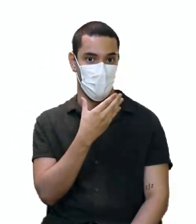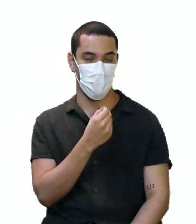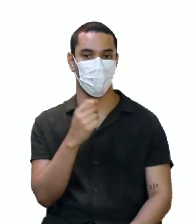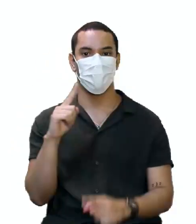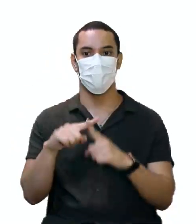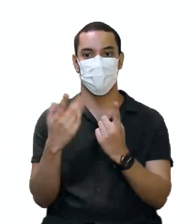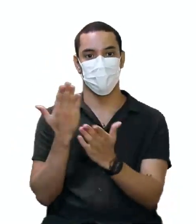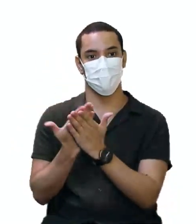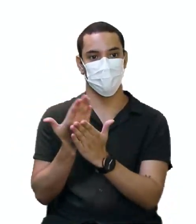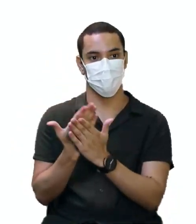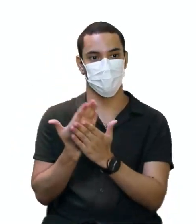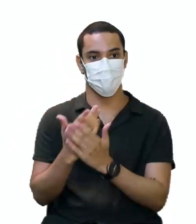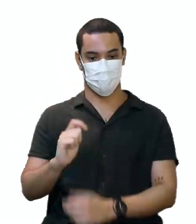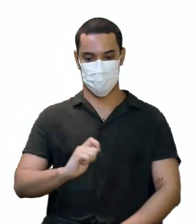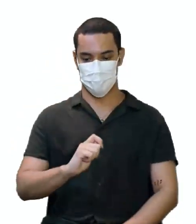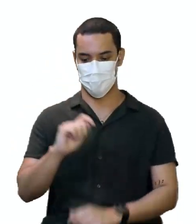de